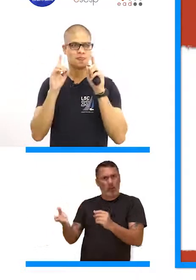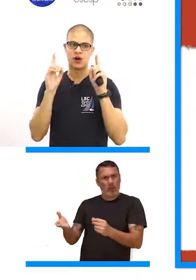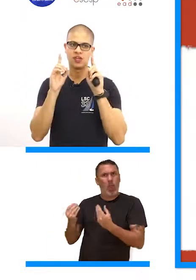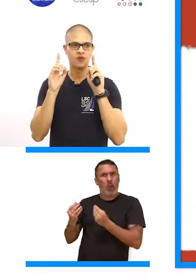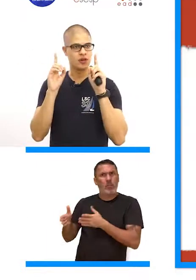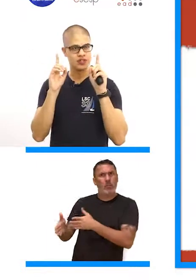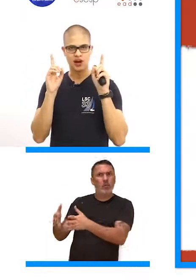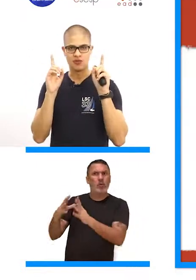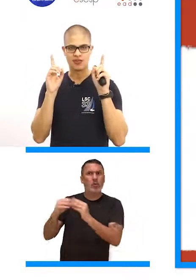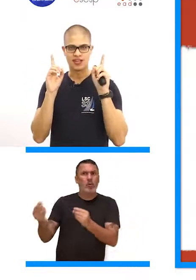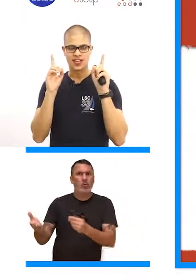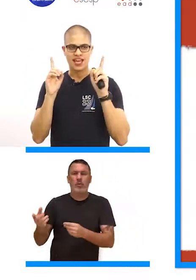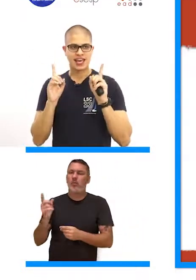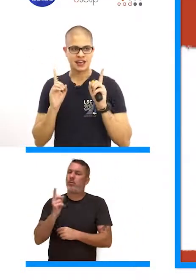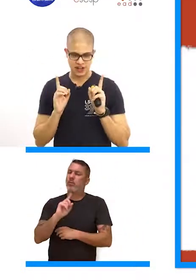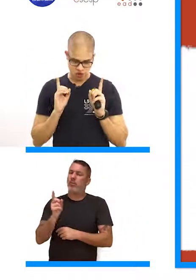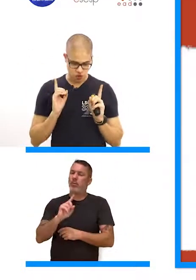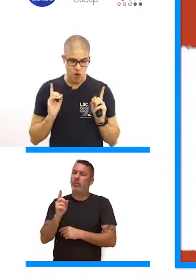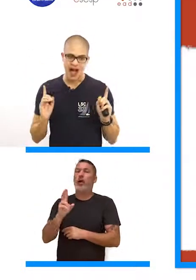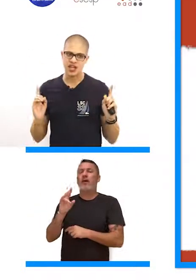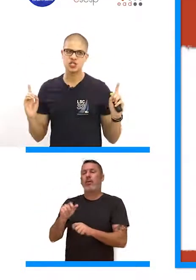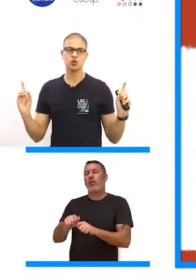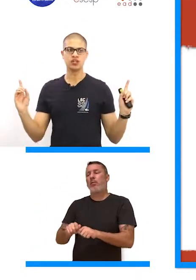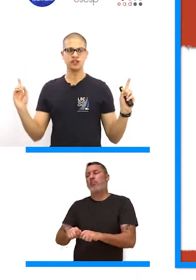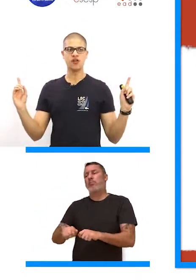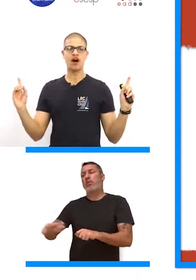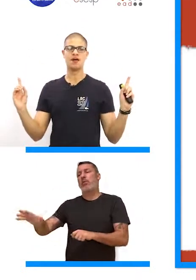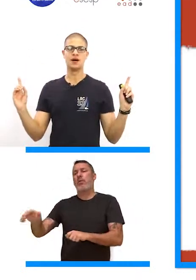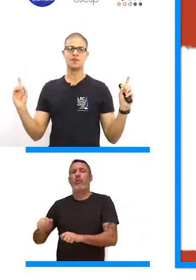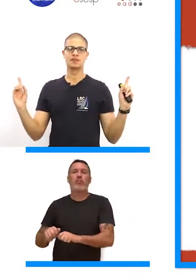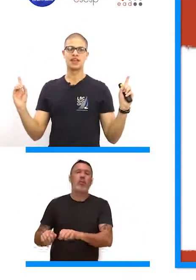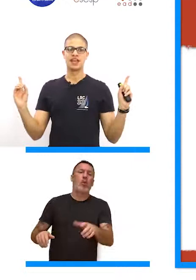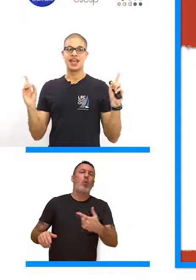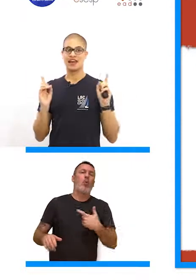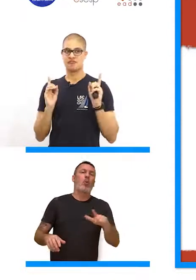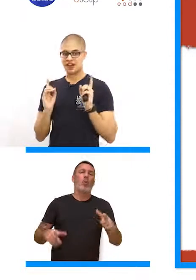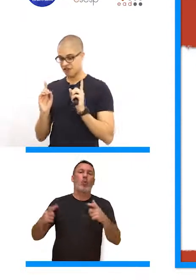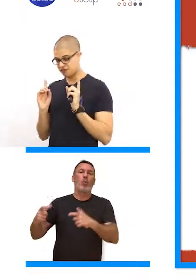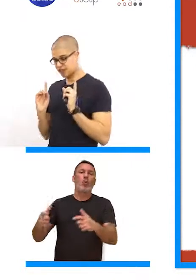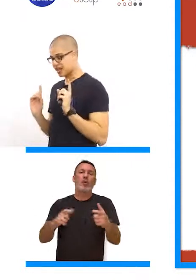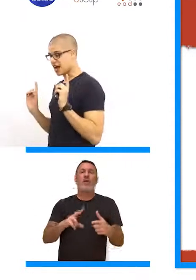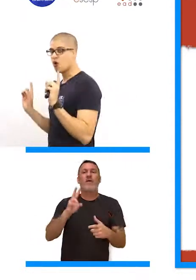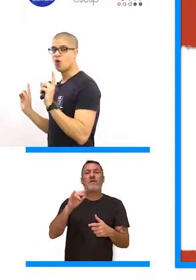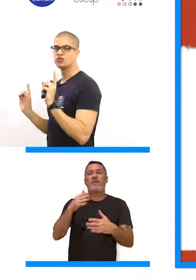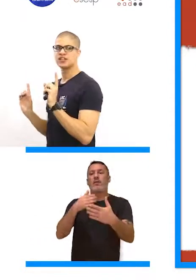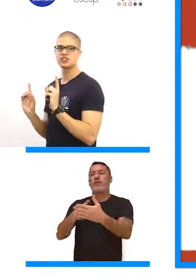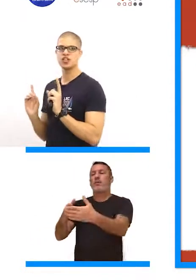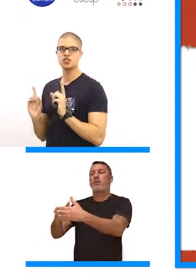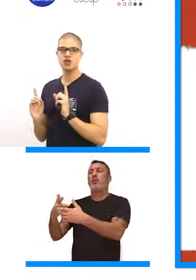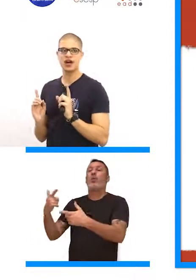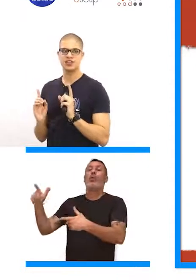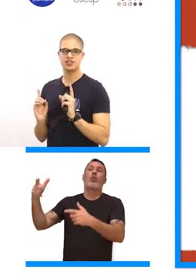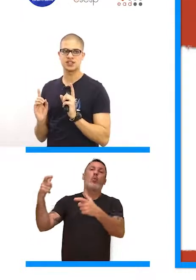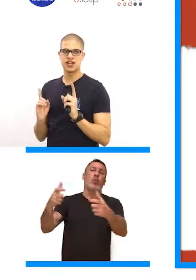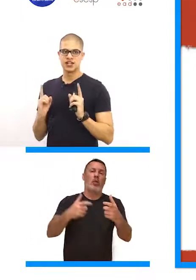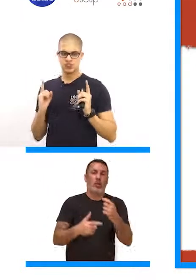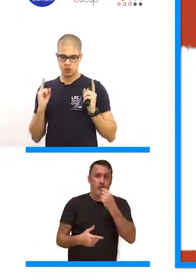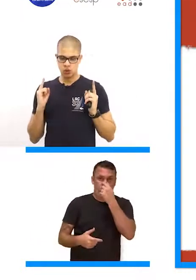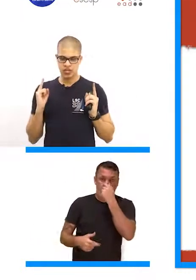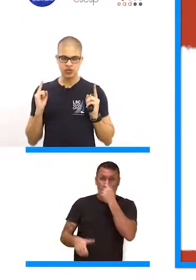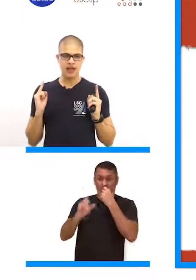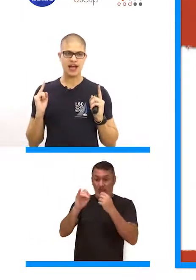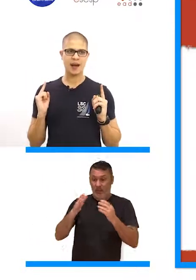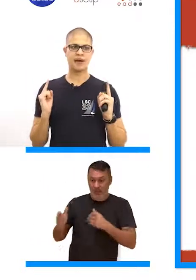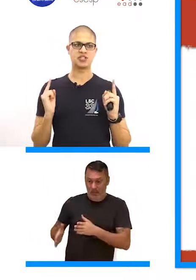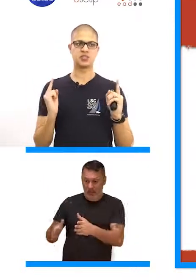sumiu? Não. Ela vai escoar de outra forma. Ela vai afetar outras regiões. Se